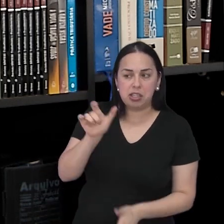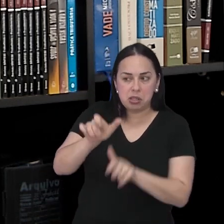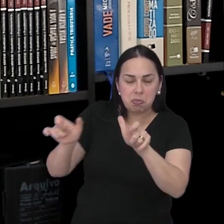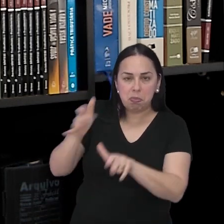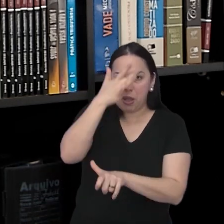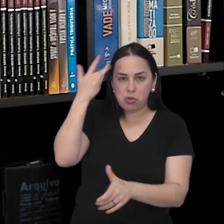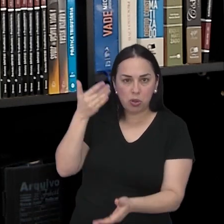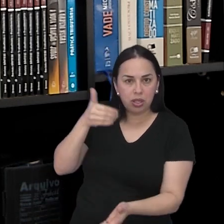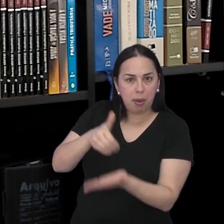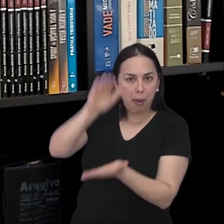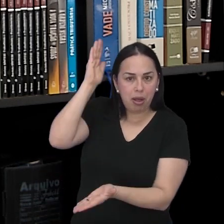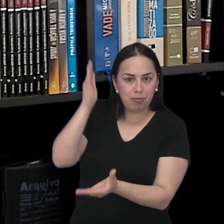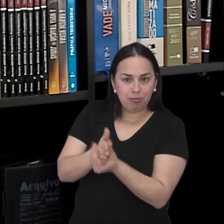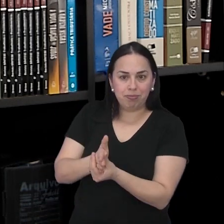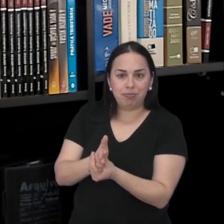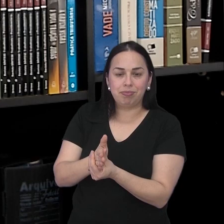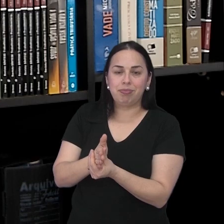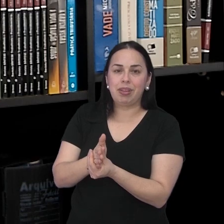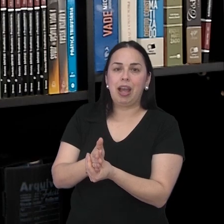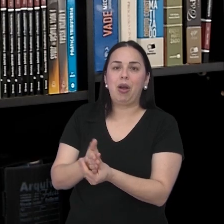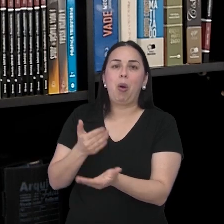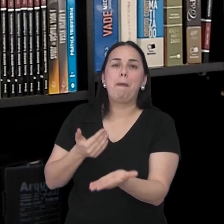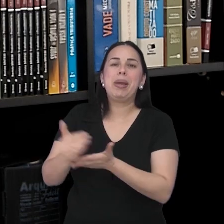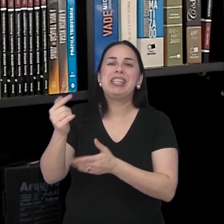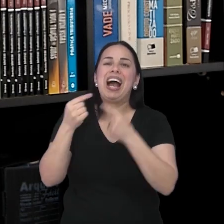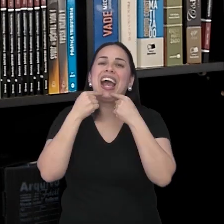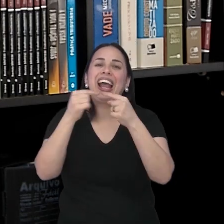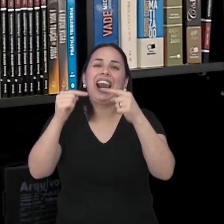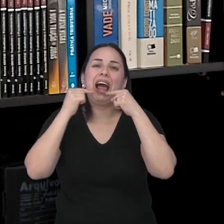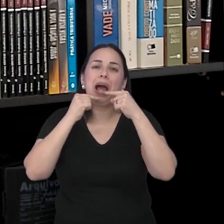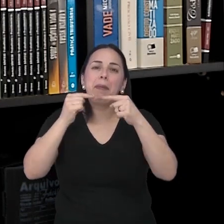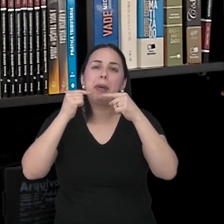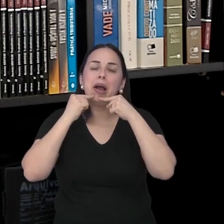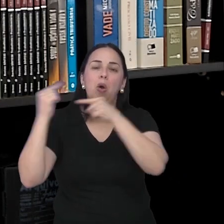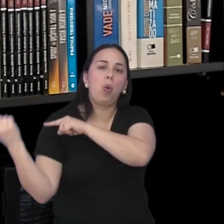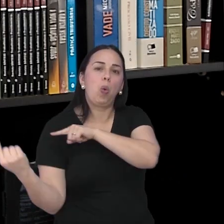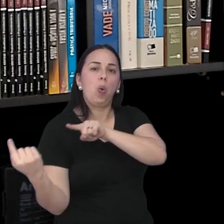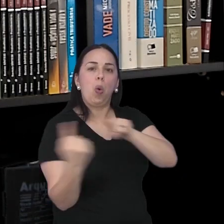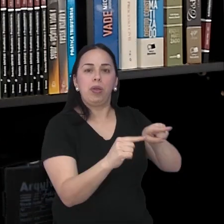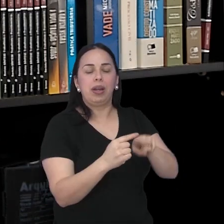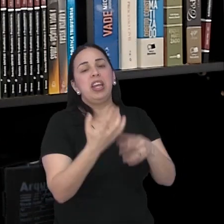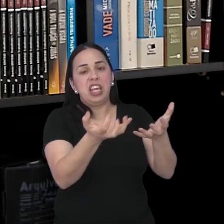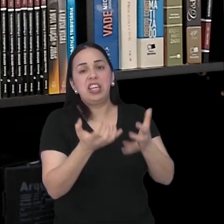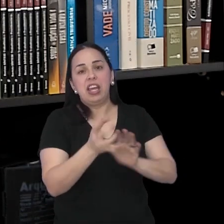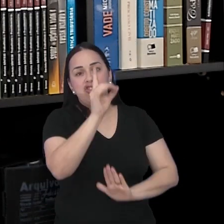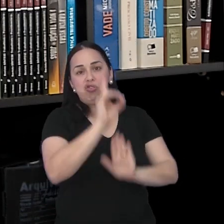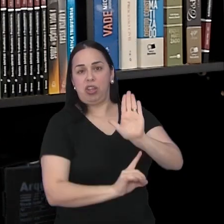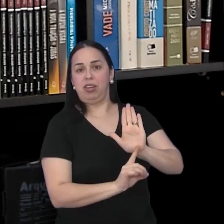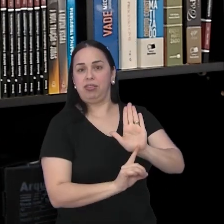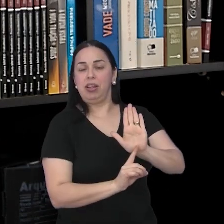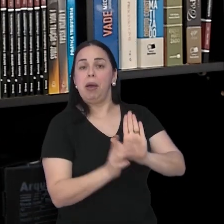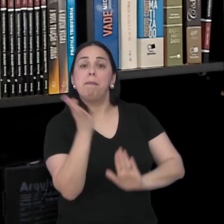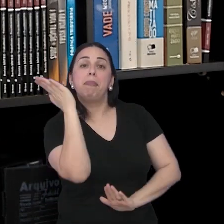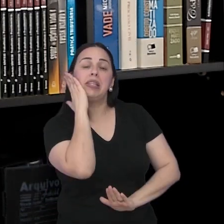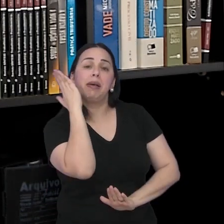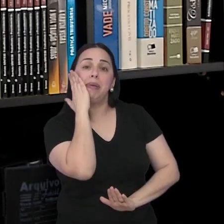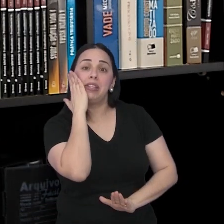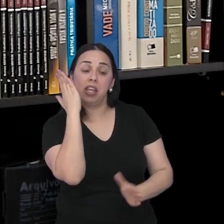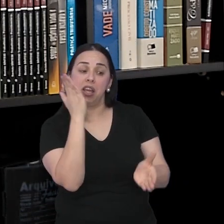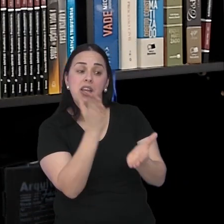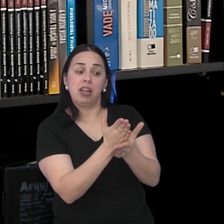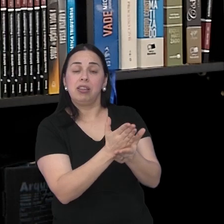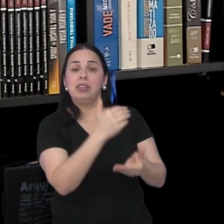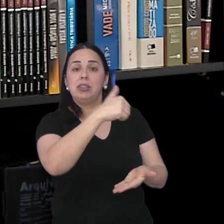que são desligadas por justa causa entram com uma reclamação trabalhista para reaver os direitos